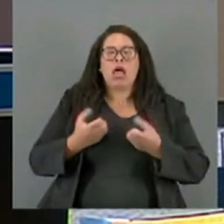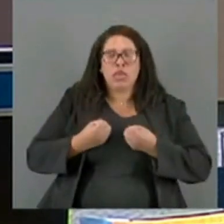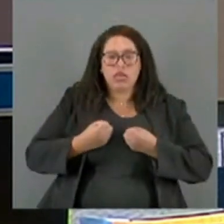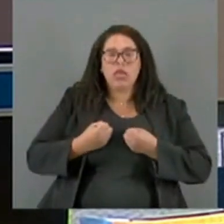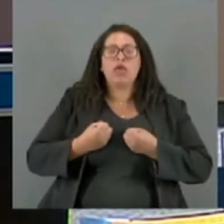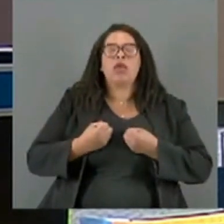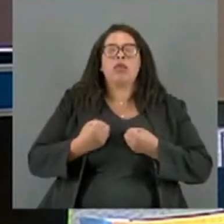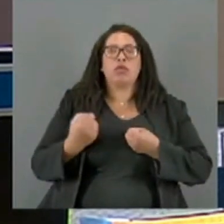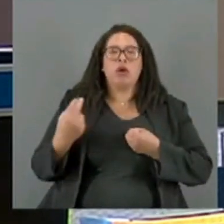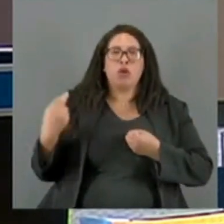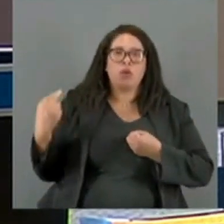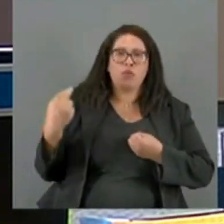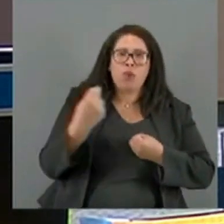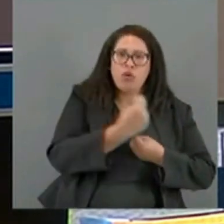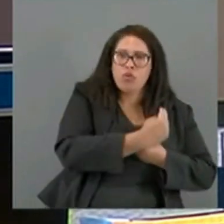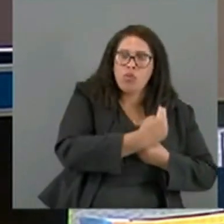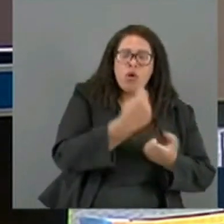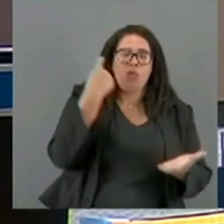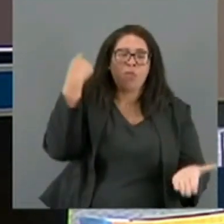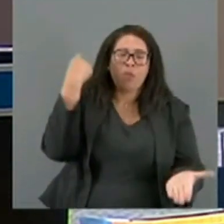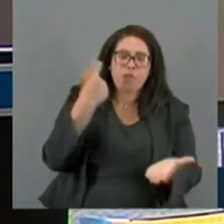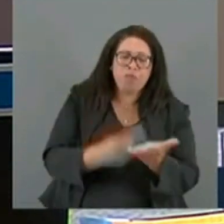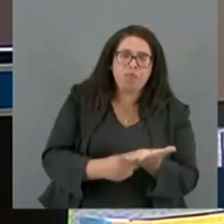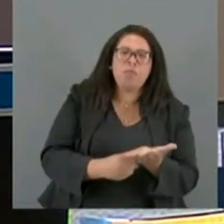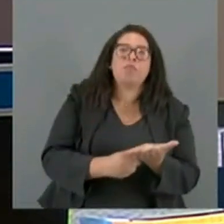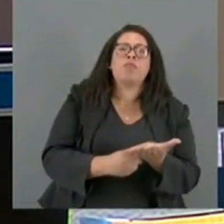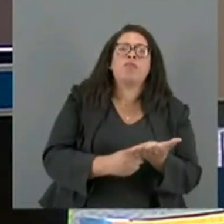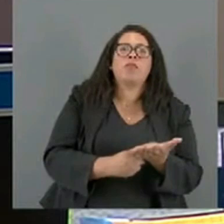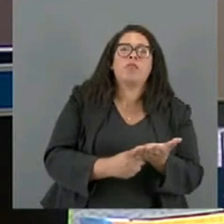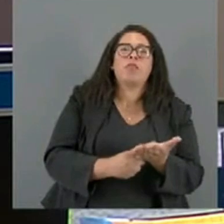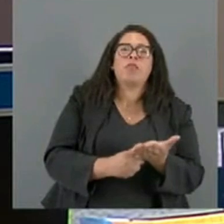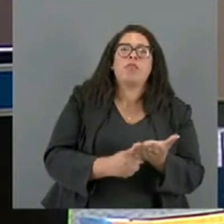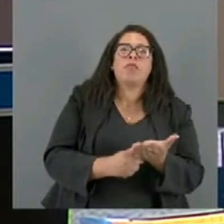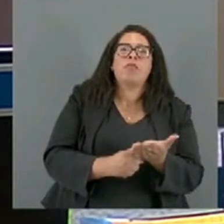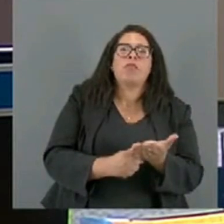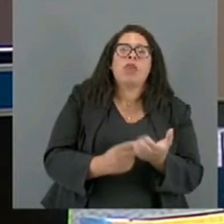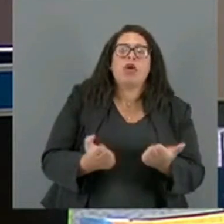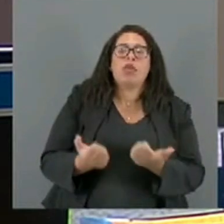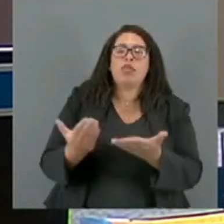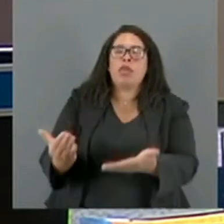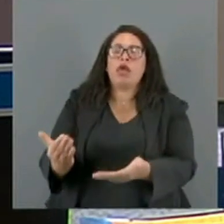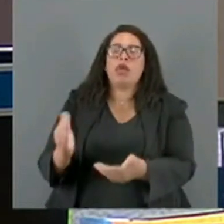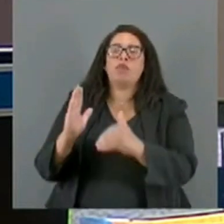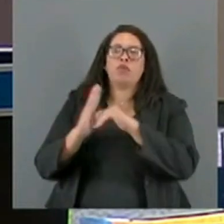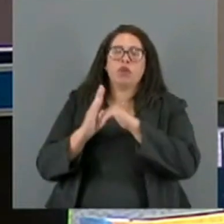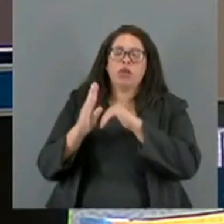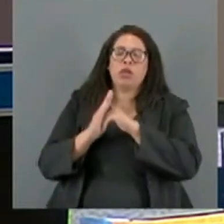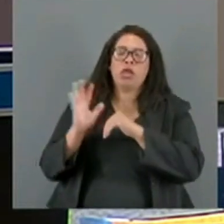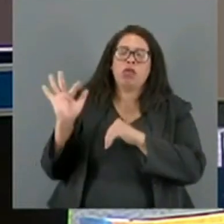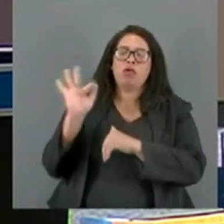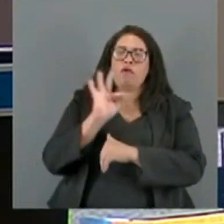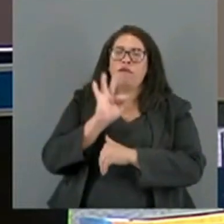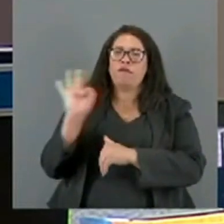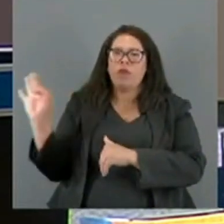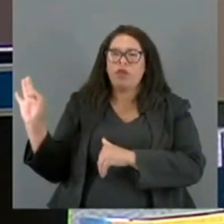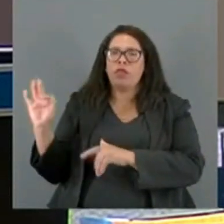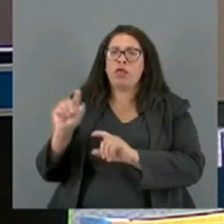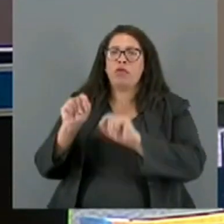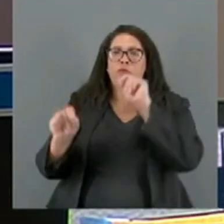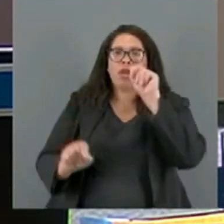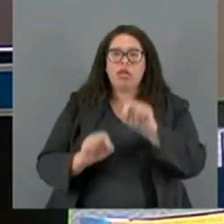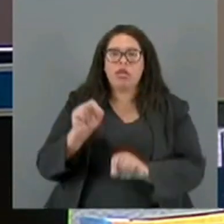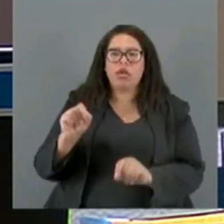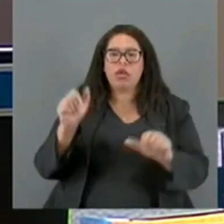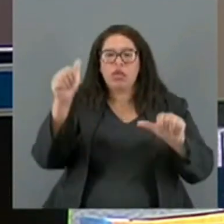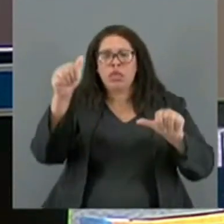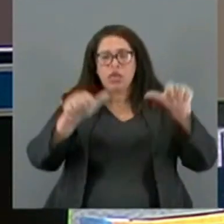sodalício, a ratificou, encaminhando-a ao Senado Federal, a fim de ser